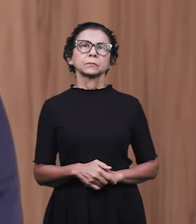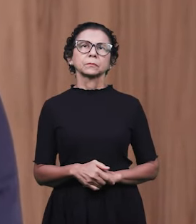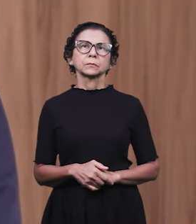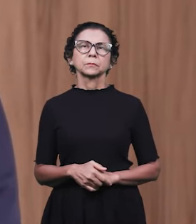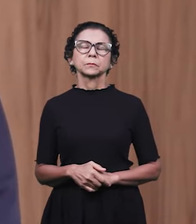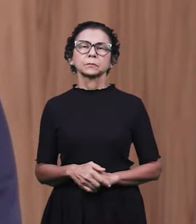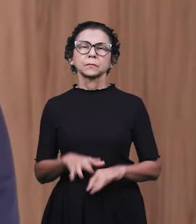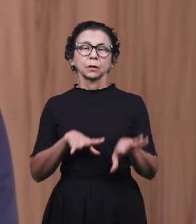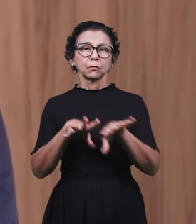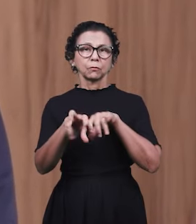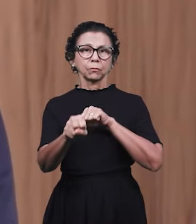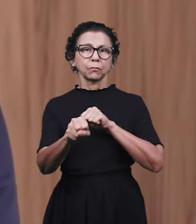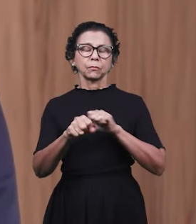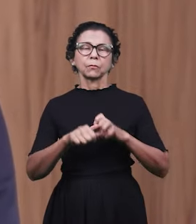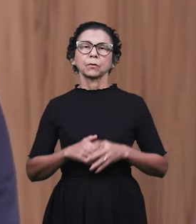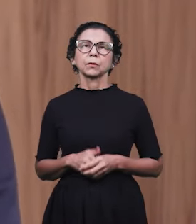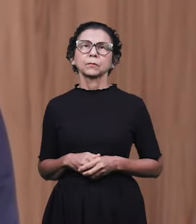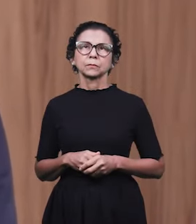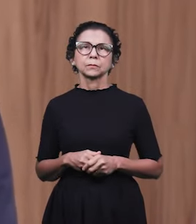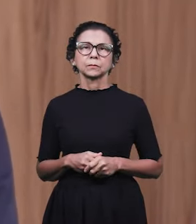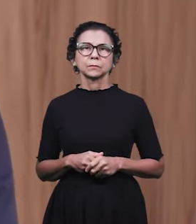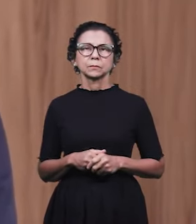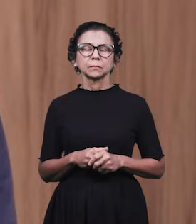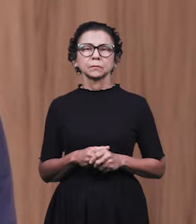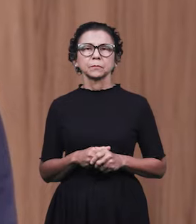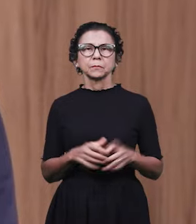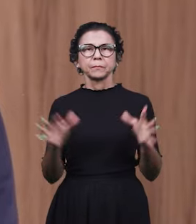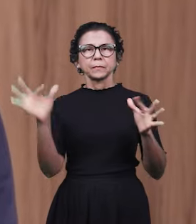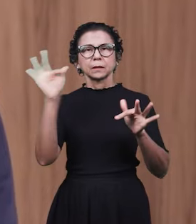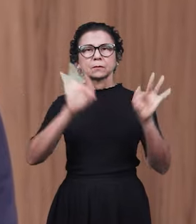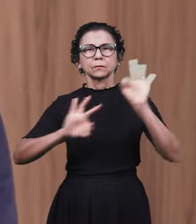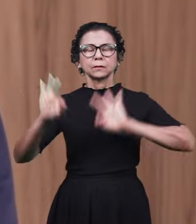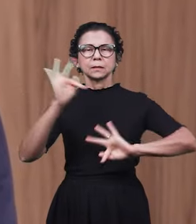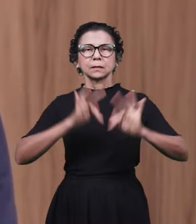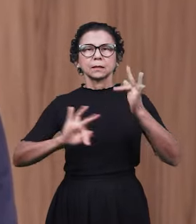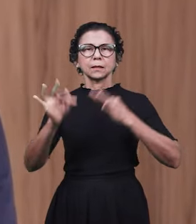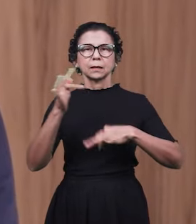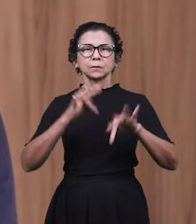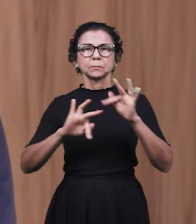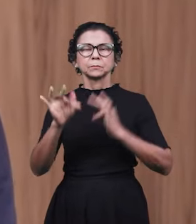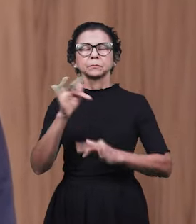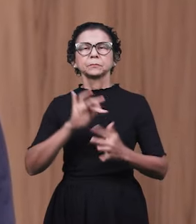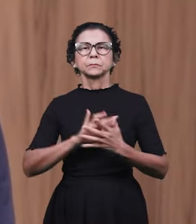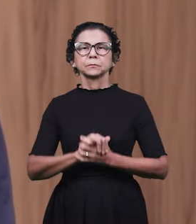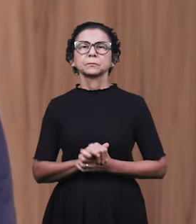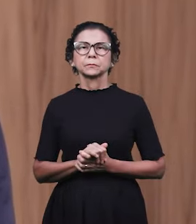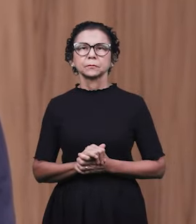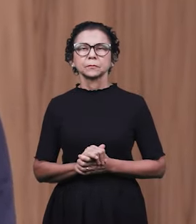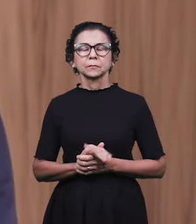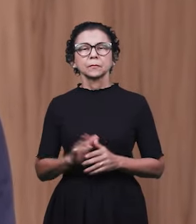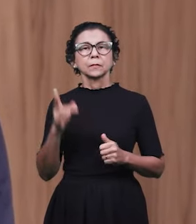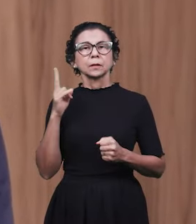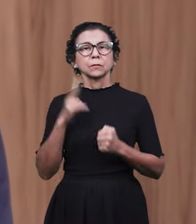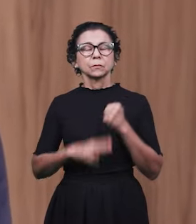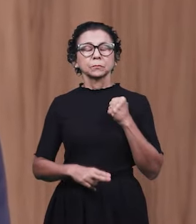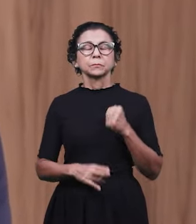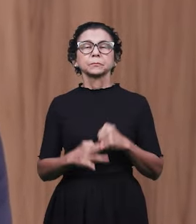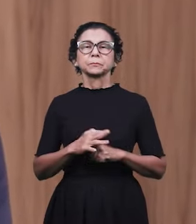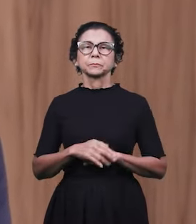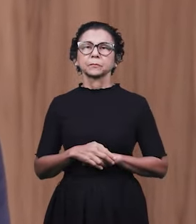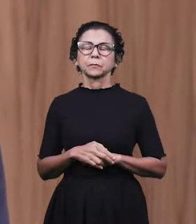graduado na disciplina de Física pela Universidade Federal do Espírito Santo. Tenho